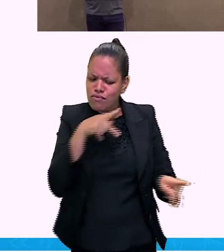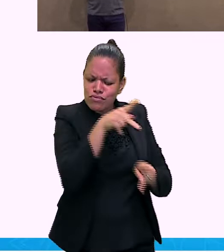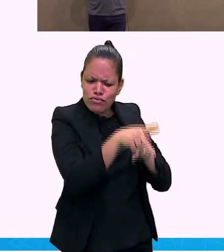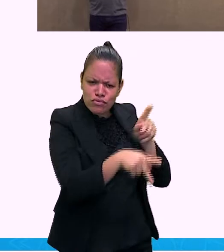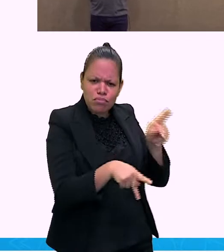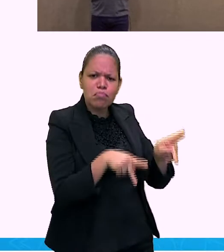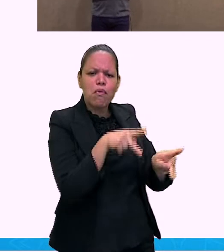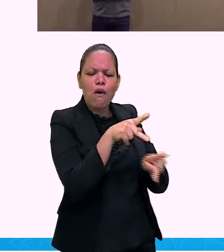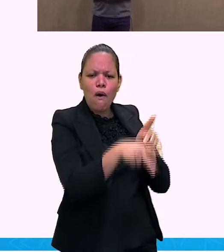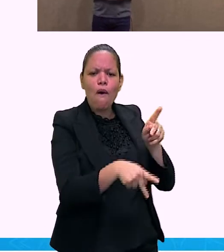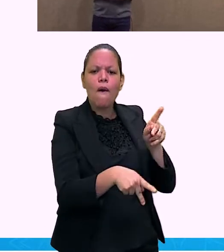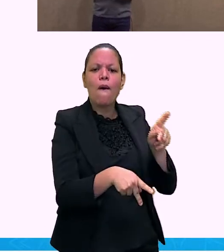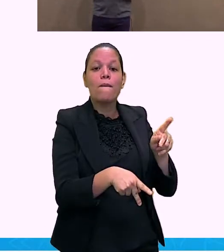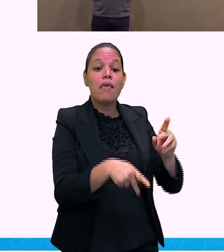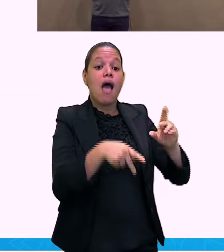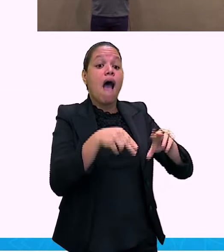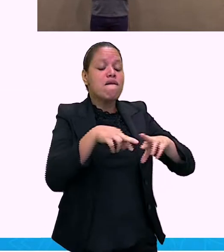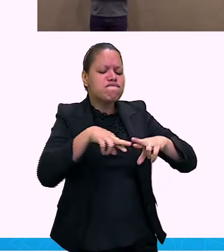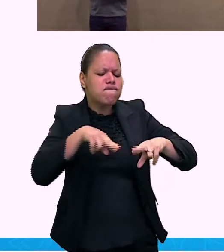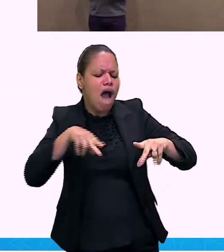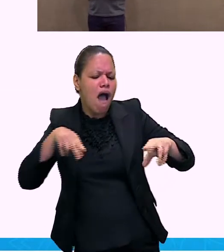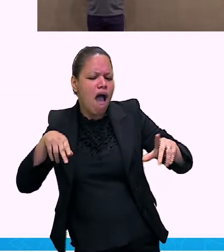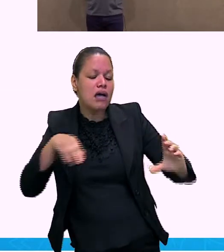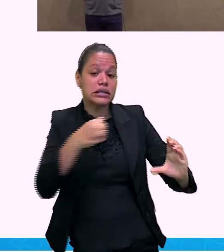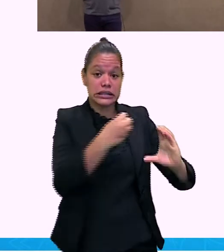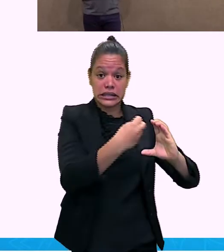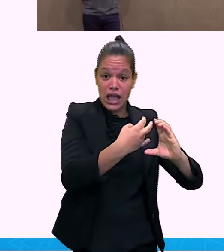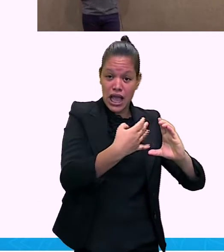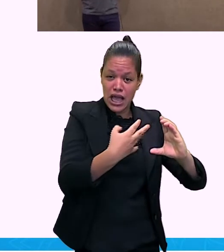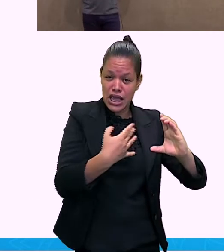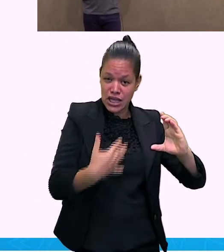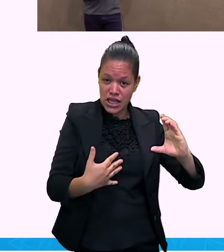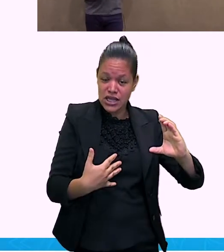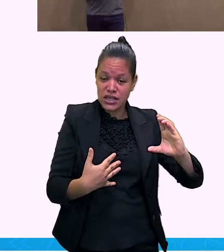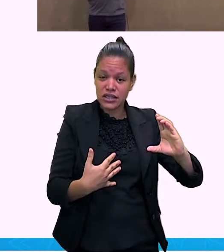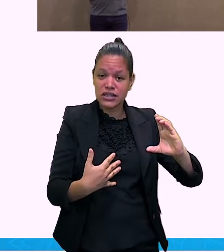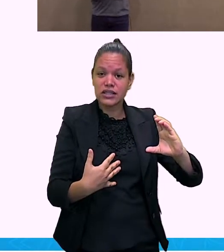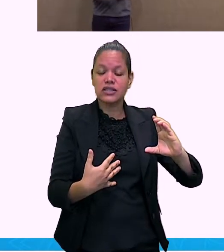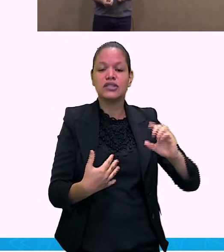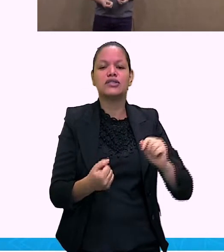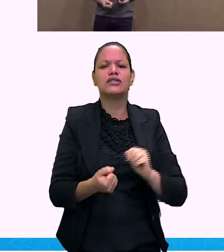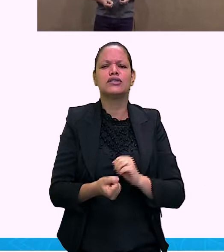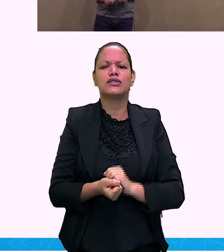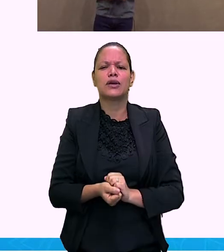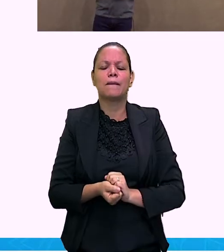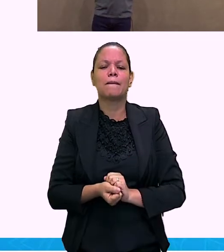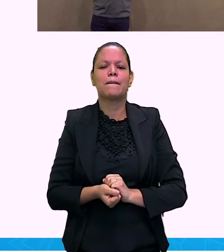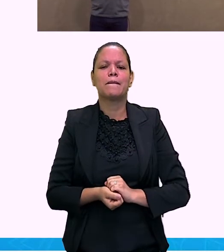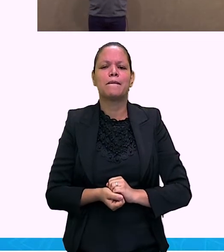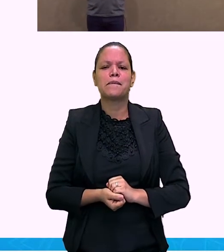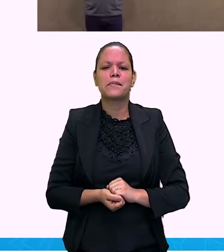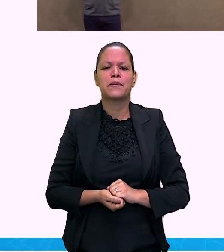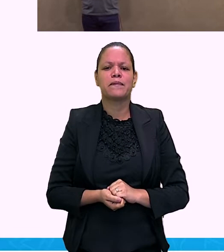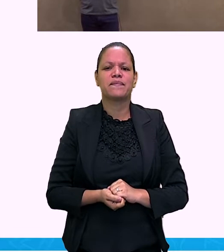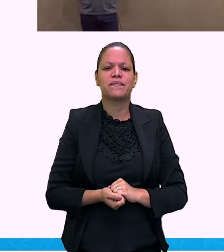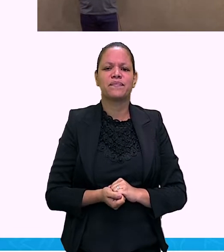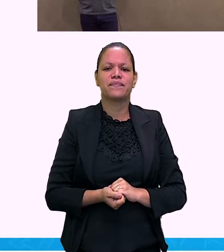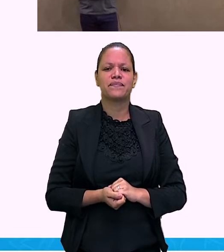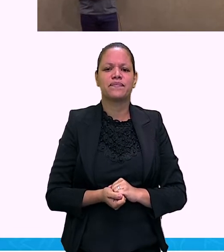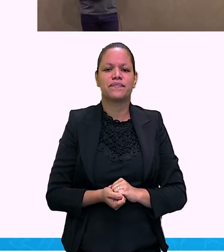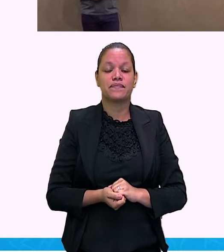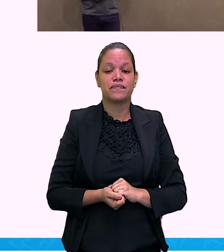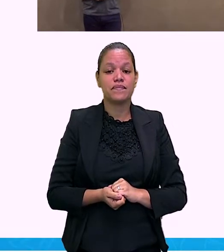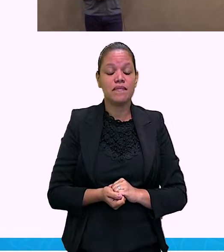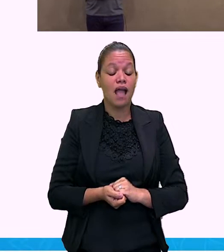São vários elementos que fazem que a cultura de um povo seja significante. Então,